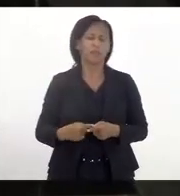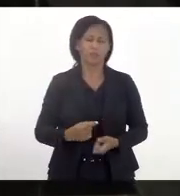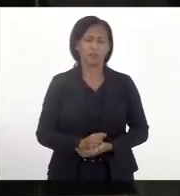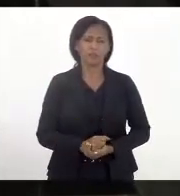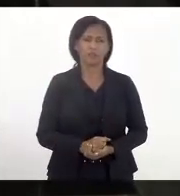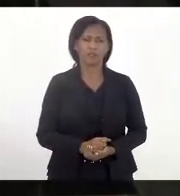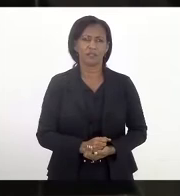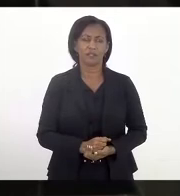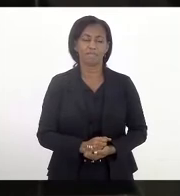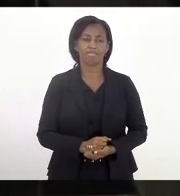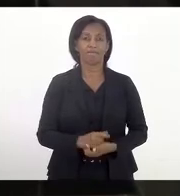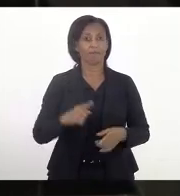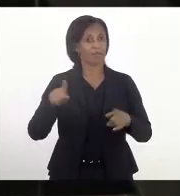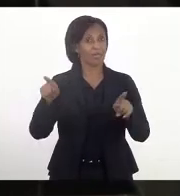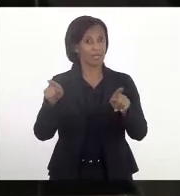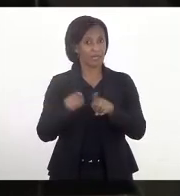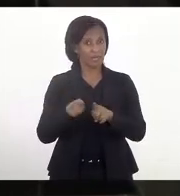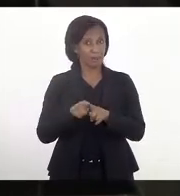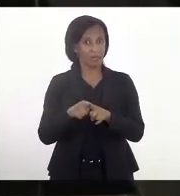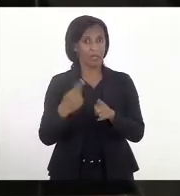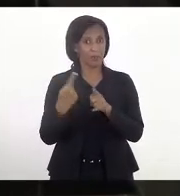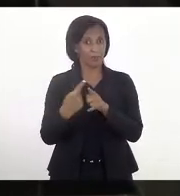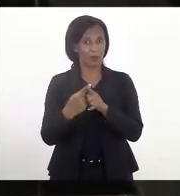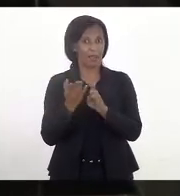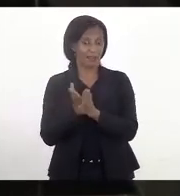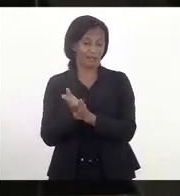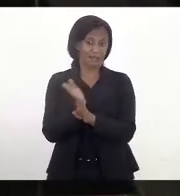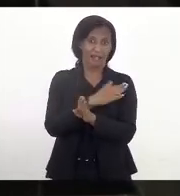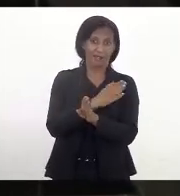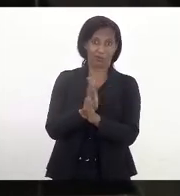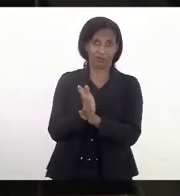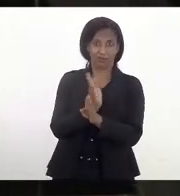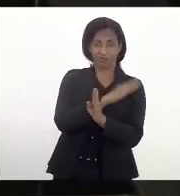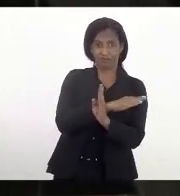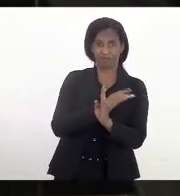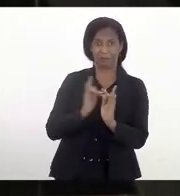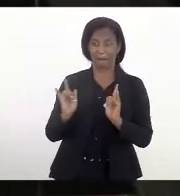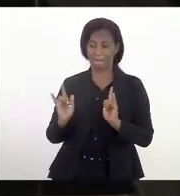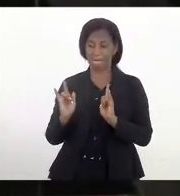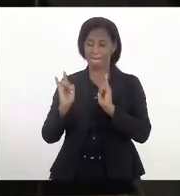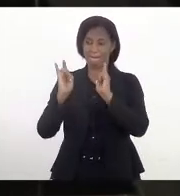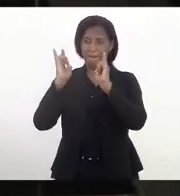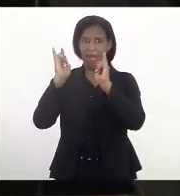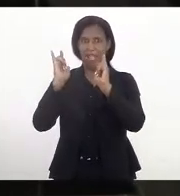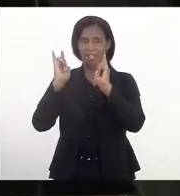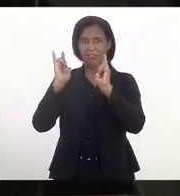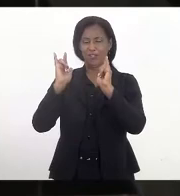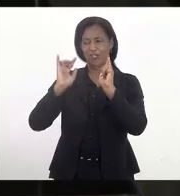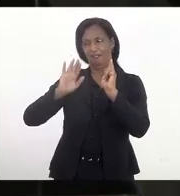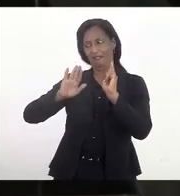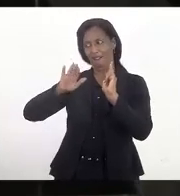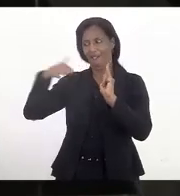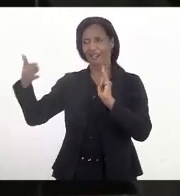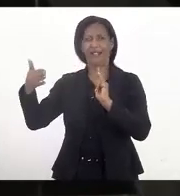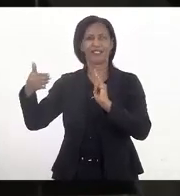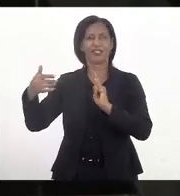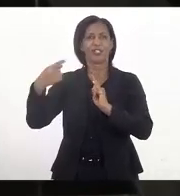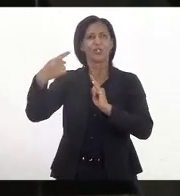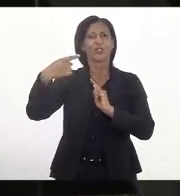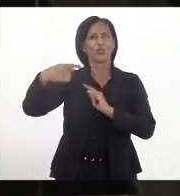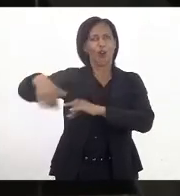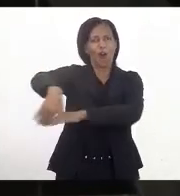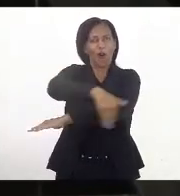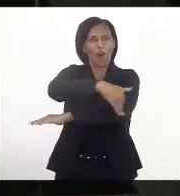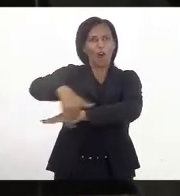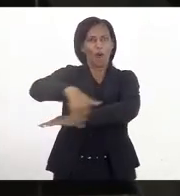E também porque aqui é o lado E é só atravessar a Presidente Antônio